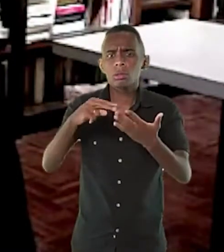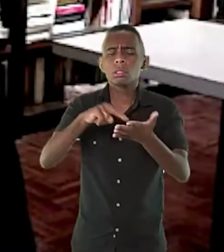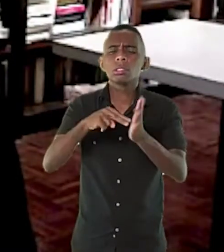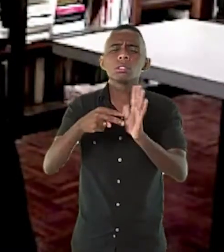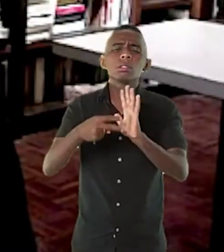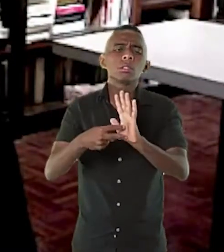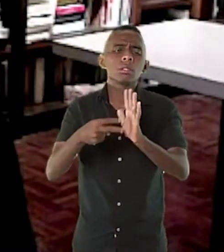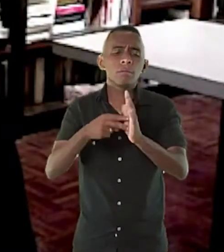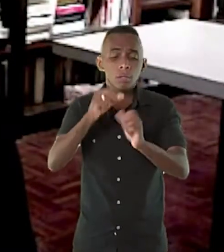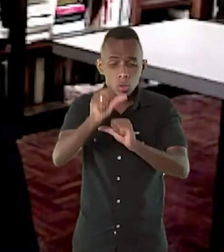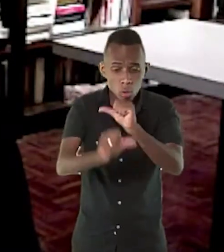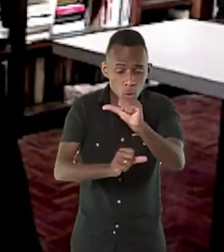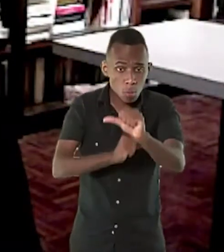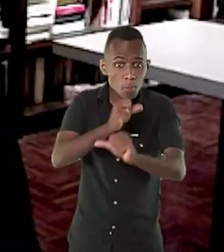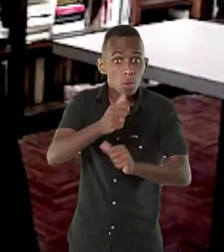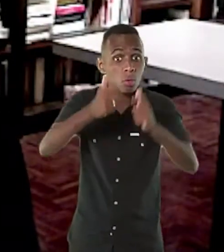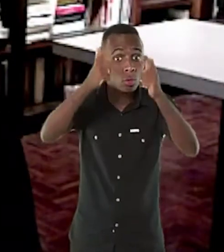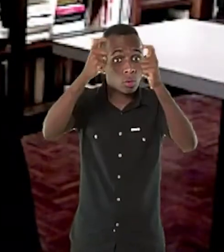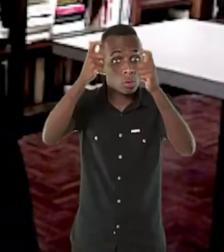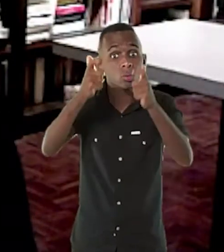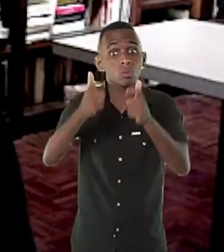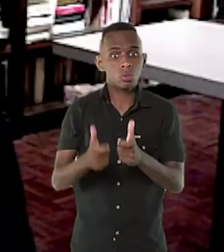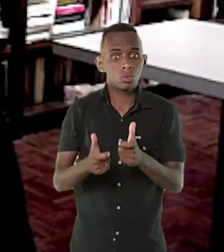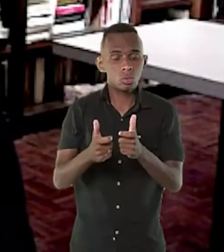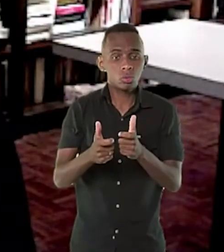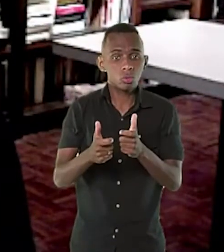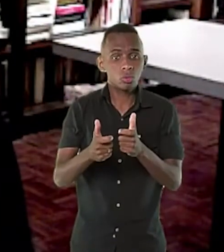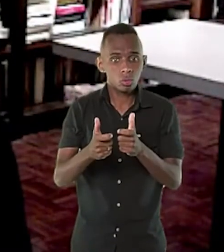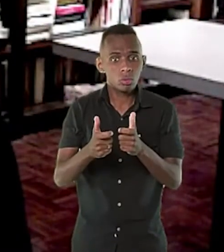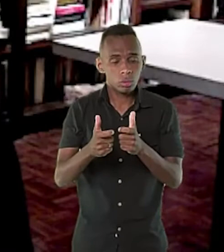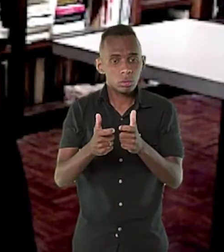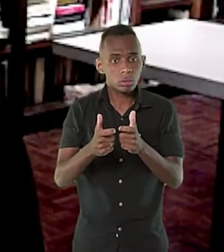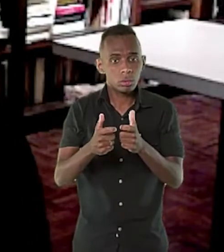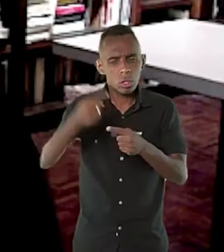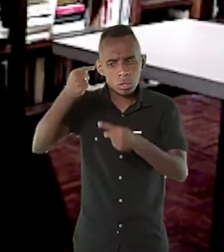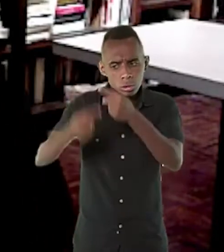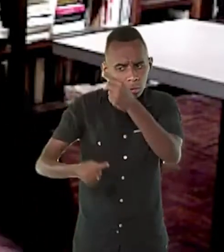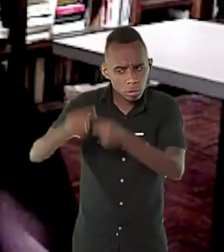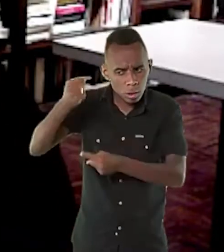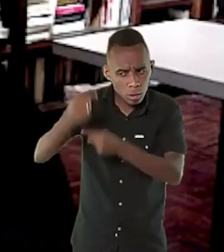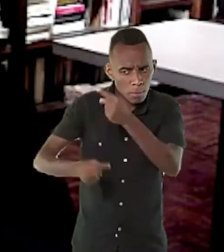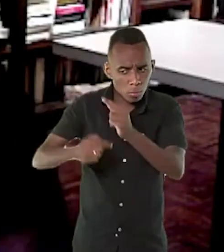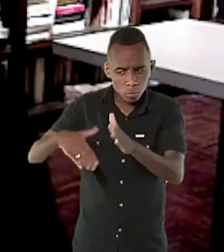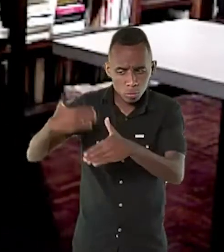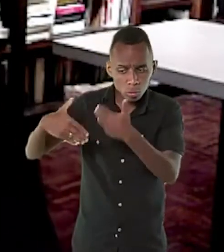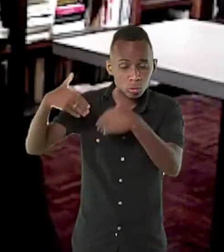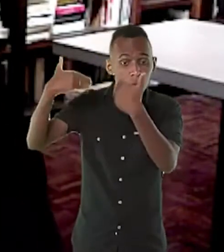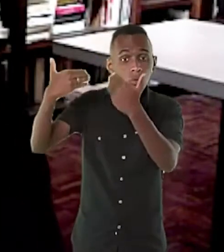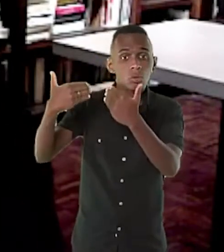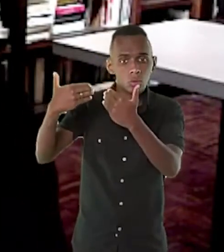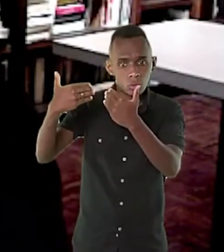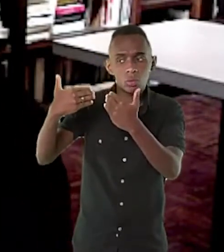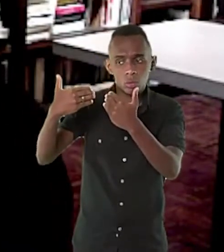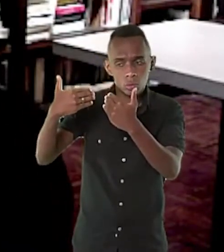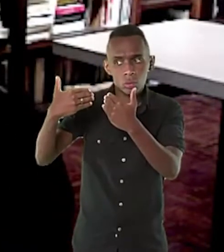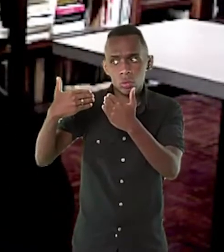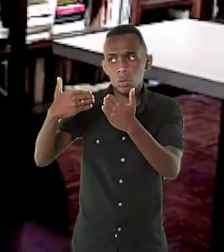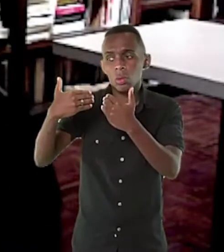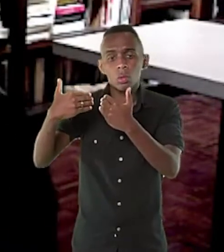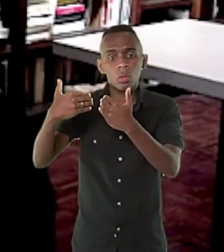lugar onde as disputas políticas ocorrem. Eu dou